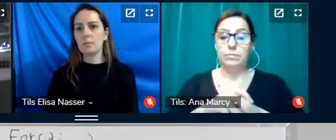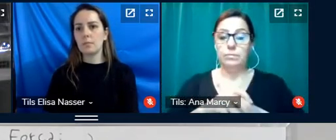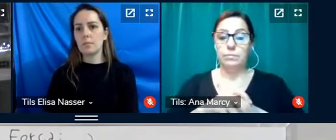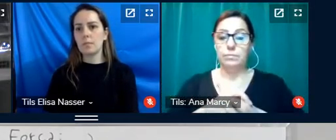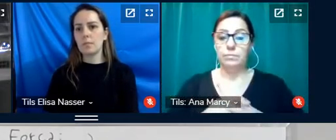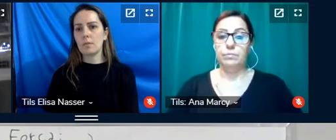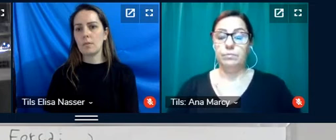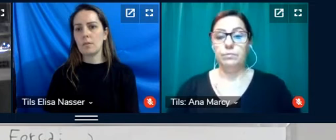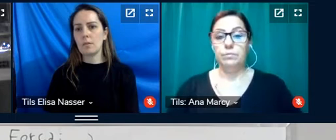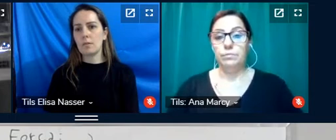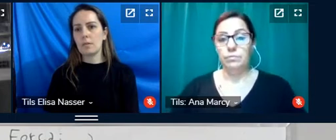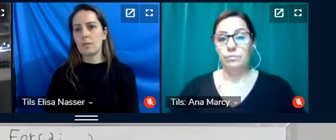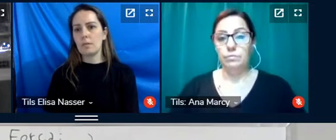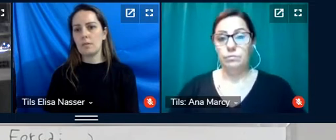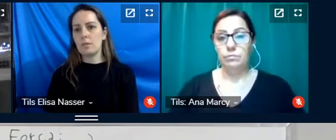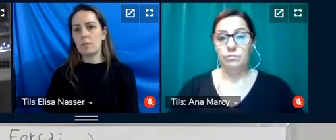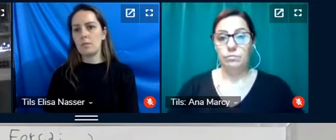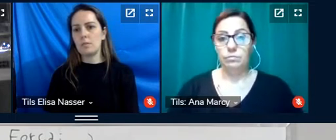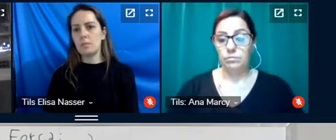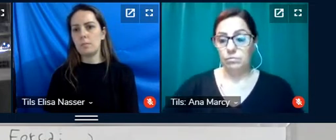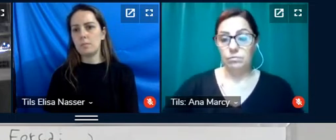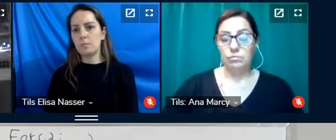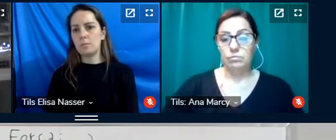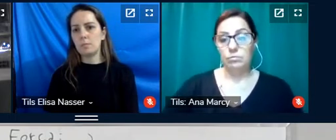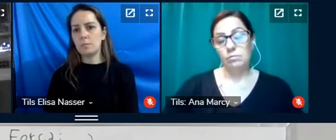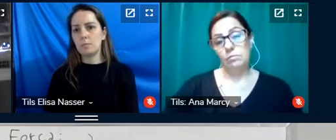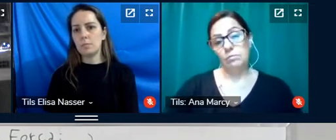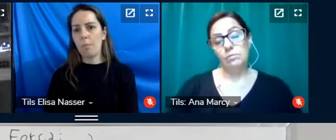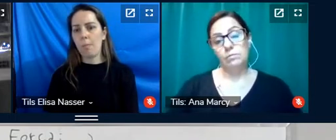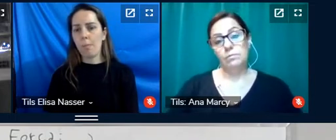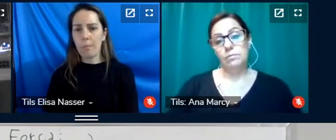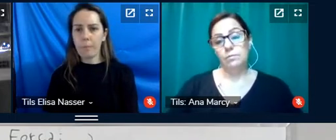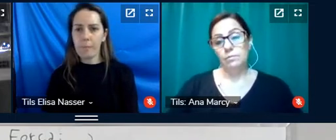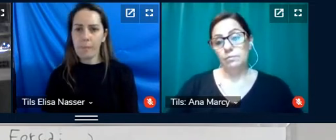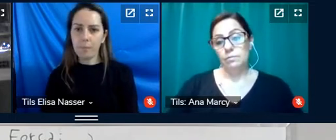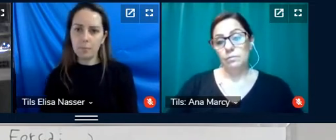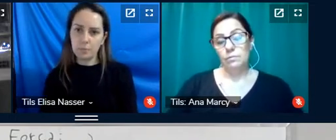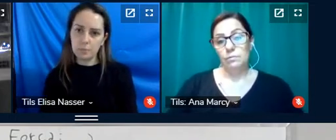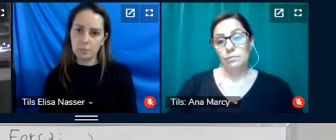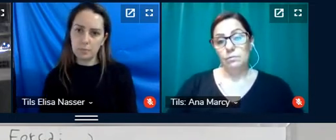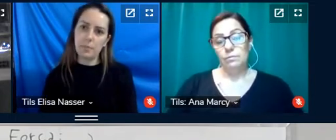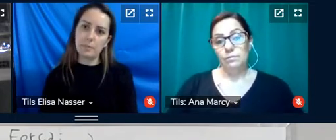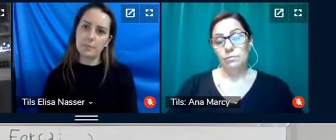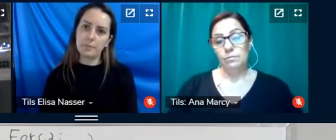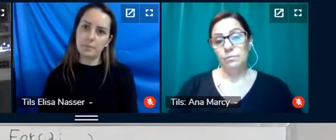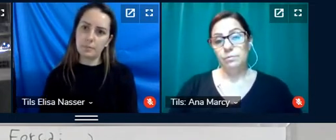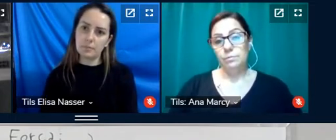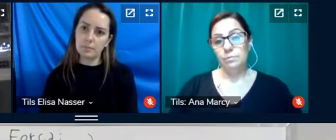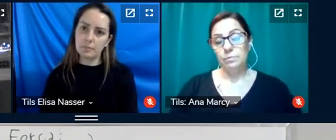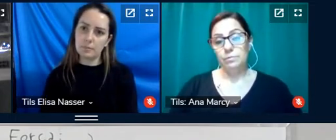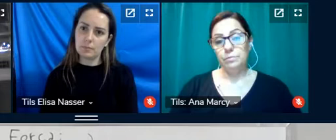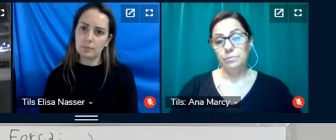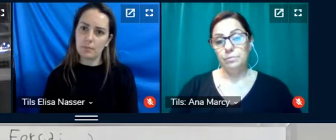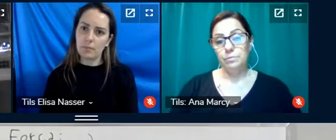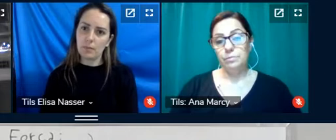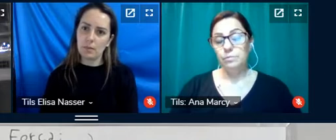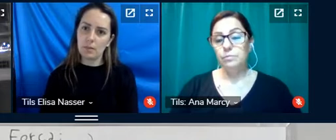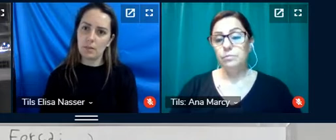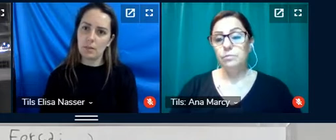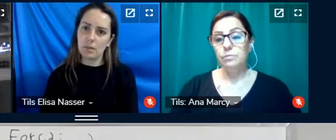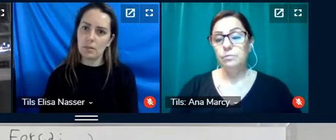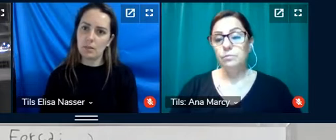define isso? Vamos colocar aqui um eixo de referência. Tá?